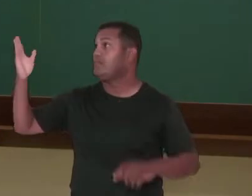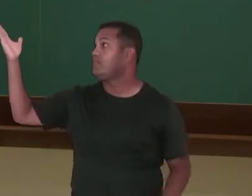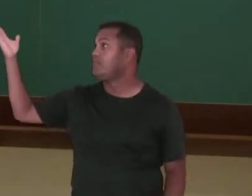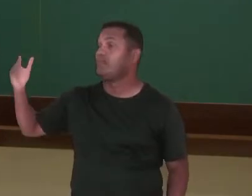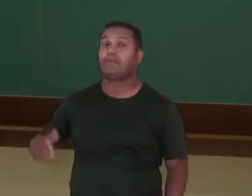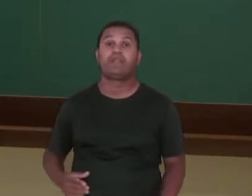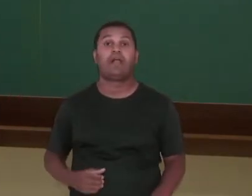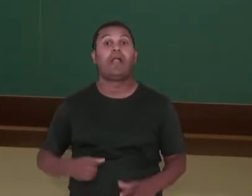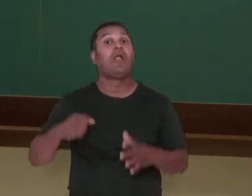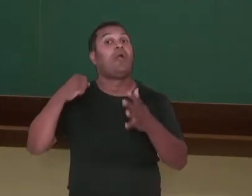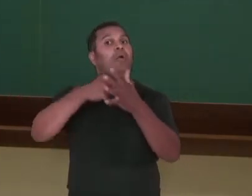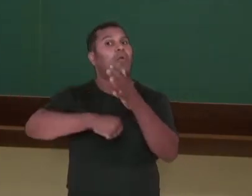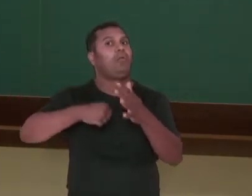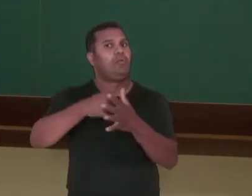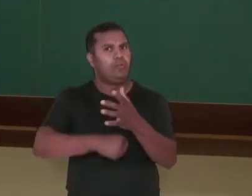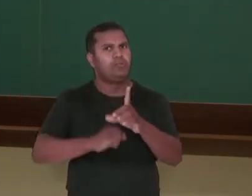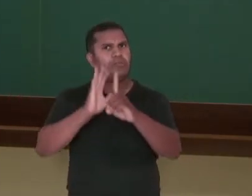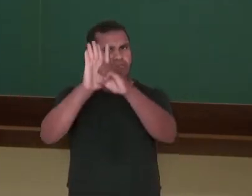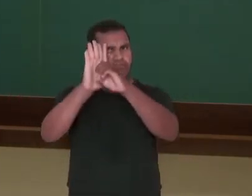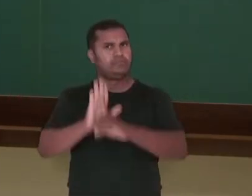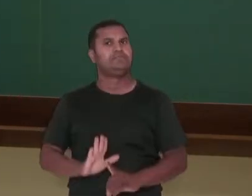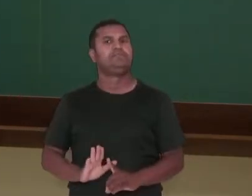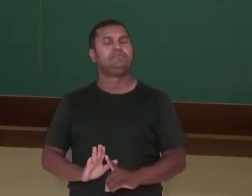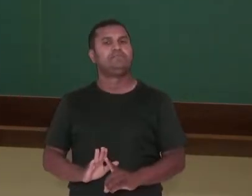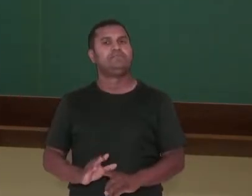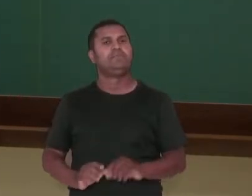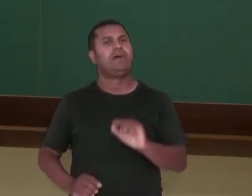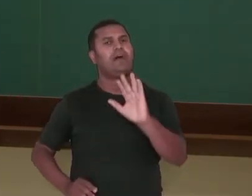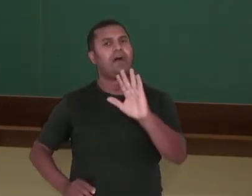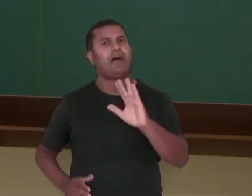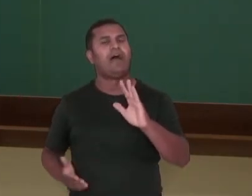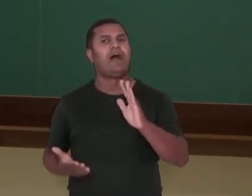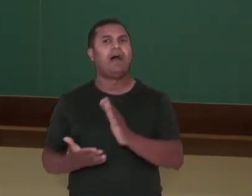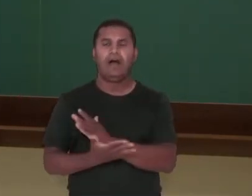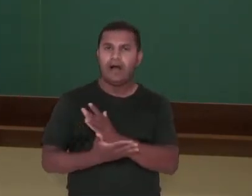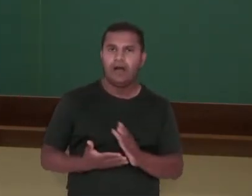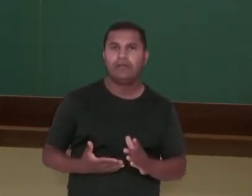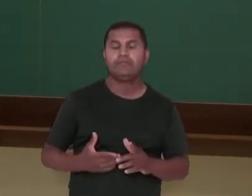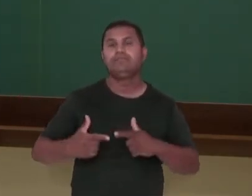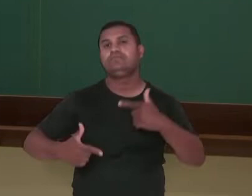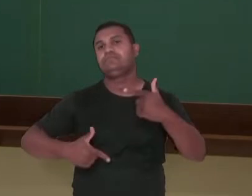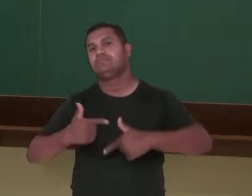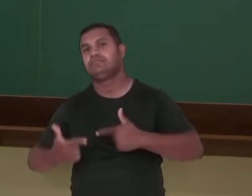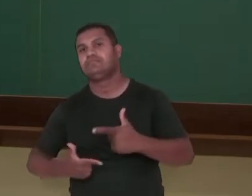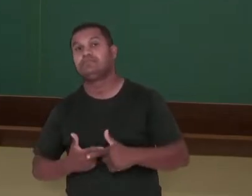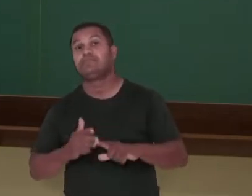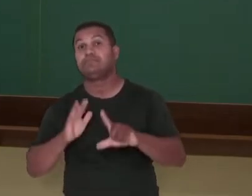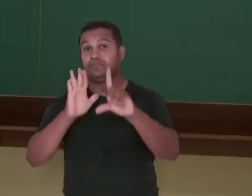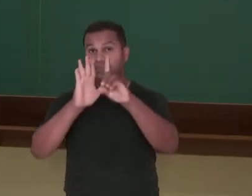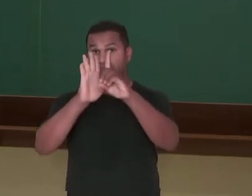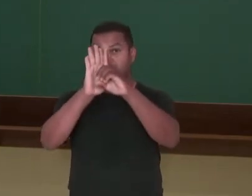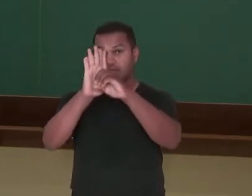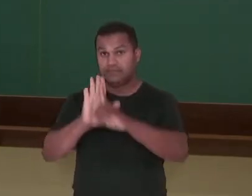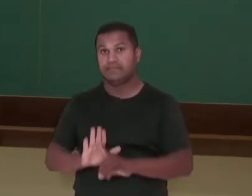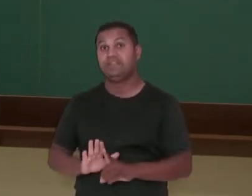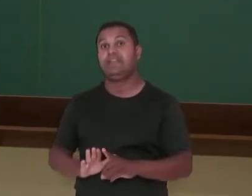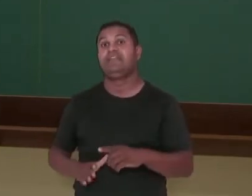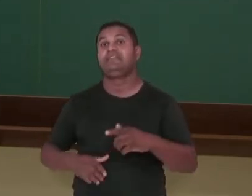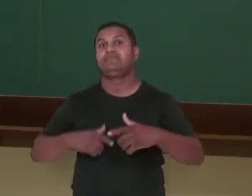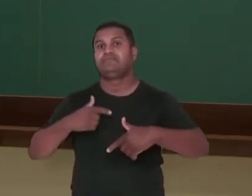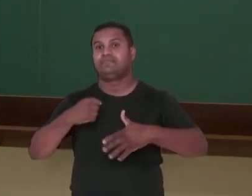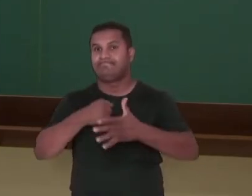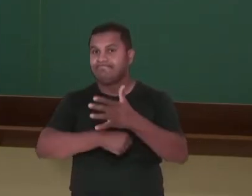trabalhistas, inclusive, que constantemente têm que ser reivindicados, né? Esses direitos trabalhistas, eles